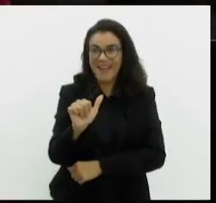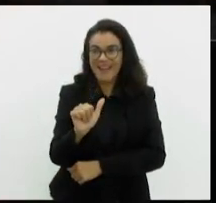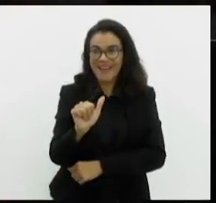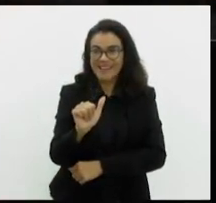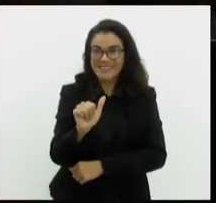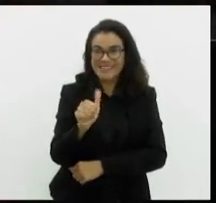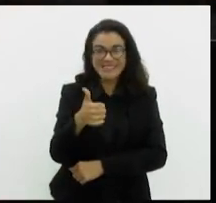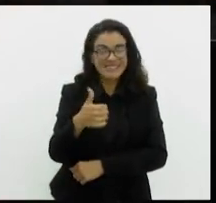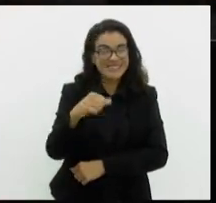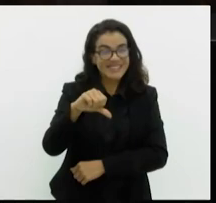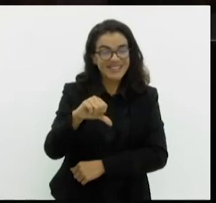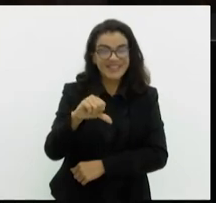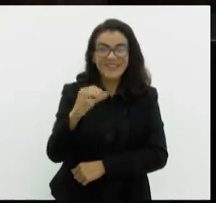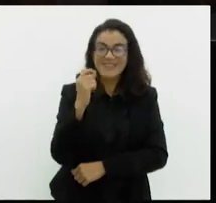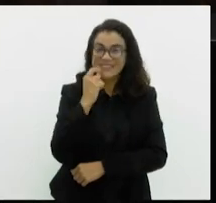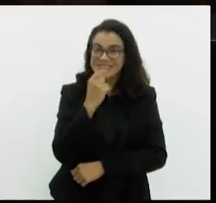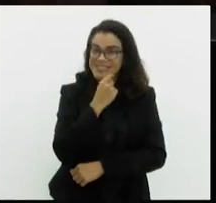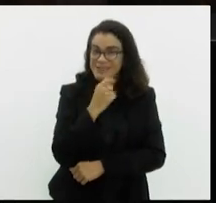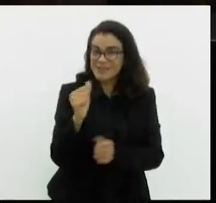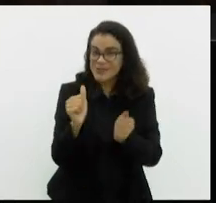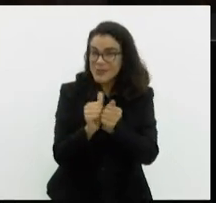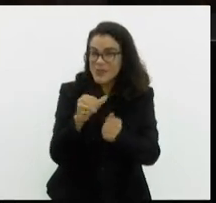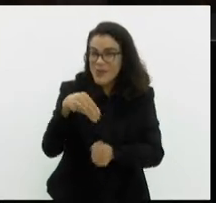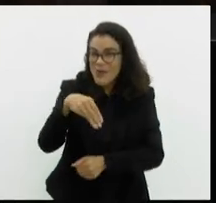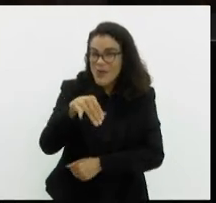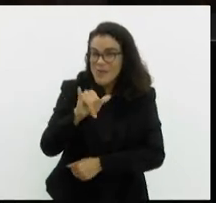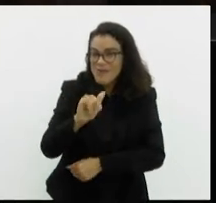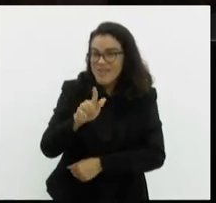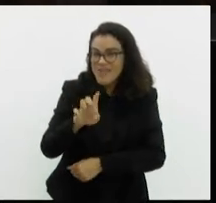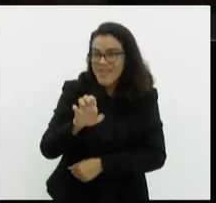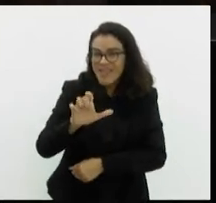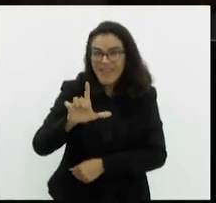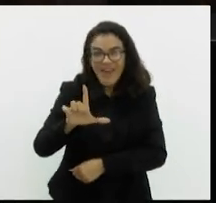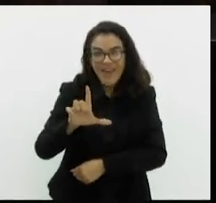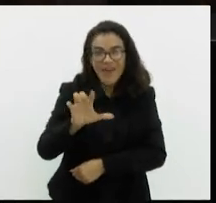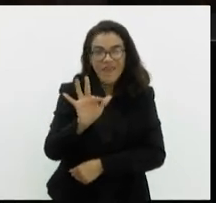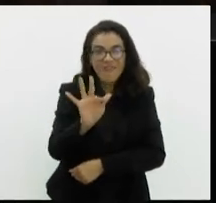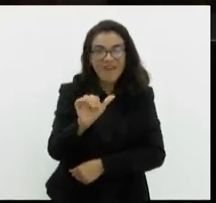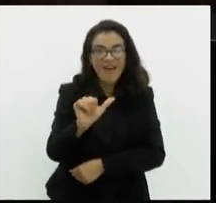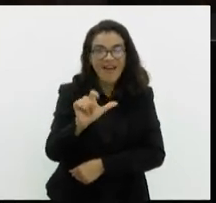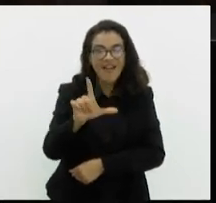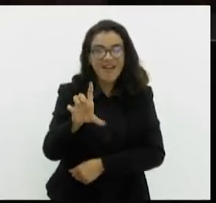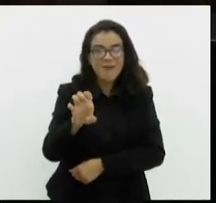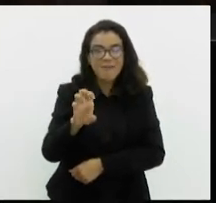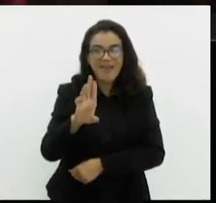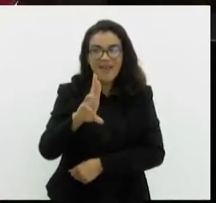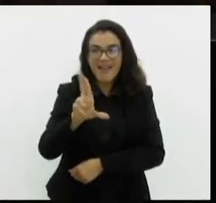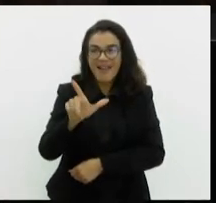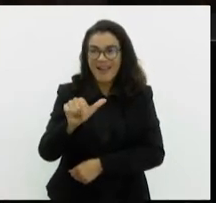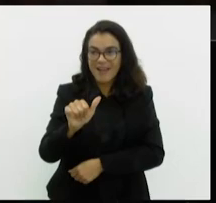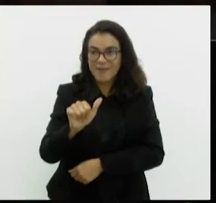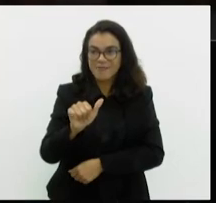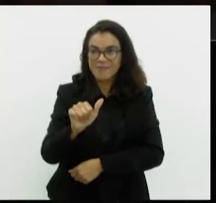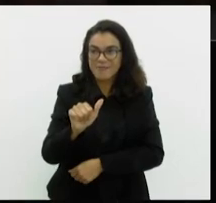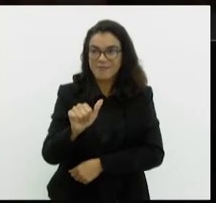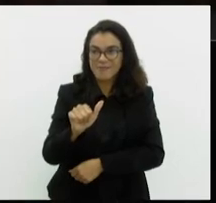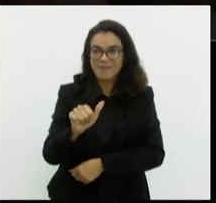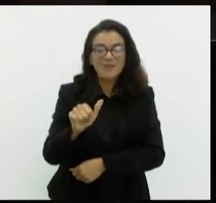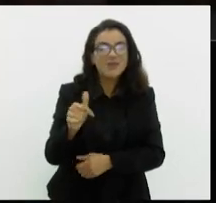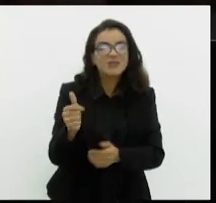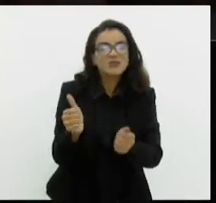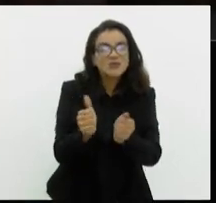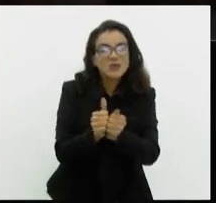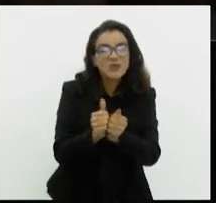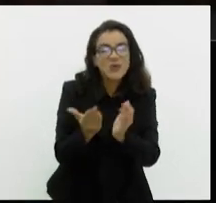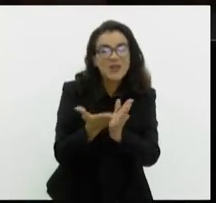de setembro, estarei com o Miguel Falabella fazendo um musical em cima do nosso livro Martinho da Vila, Reflexos